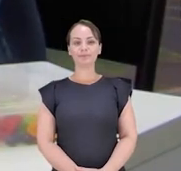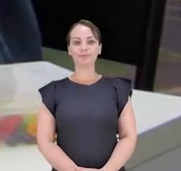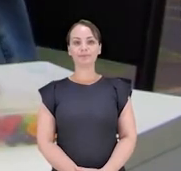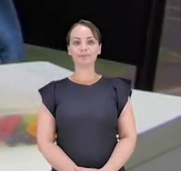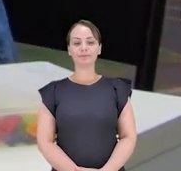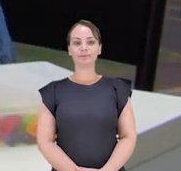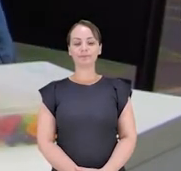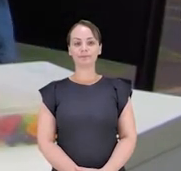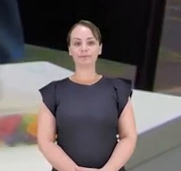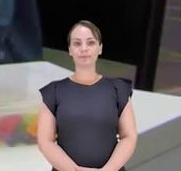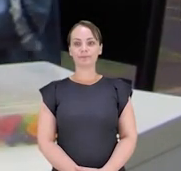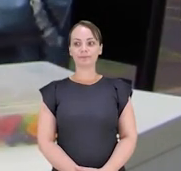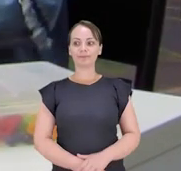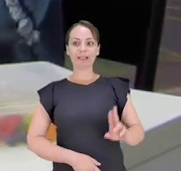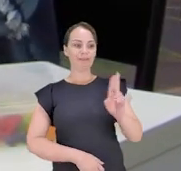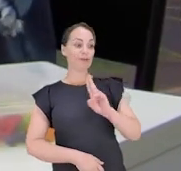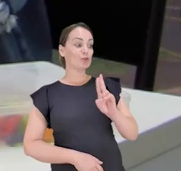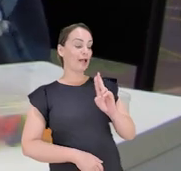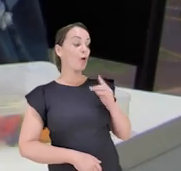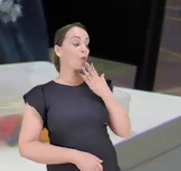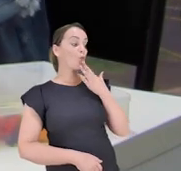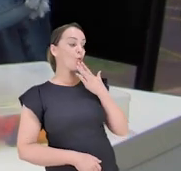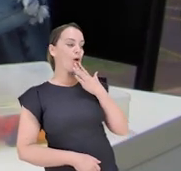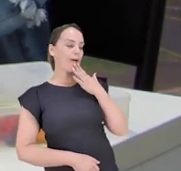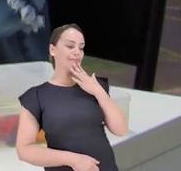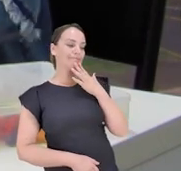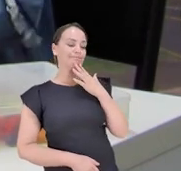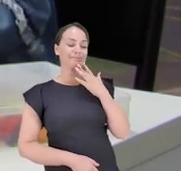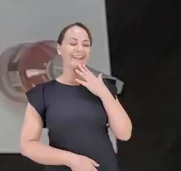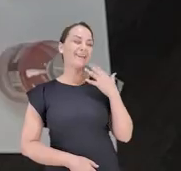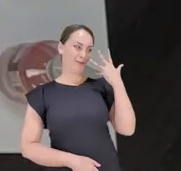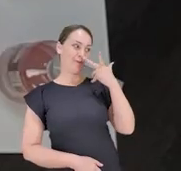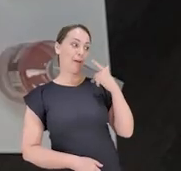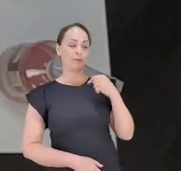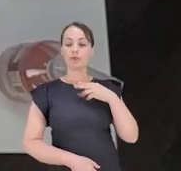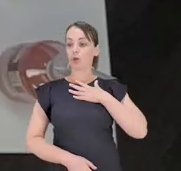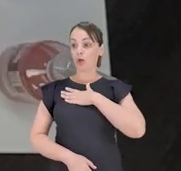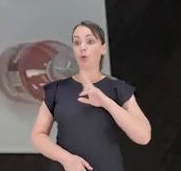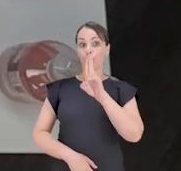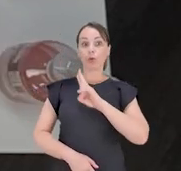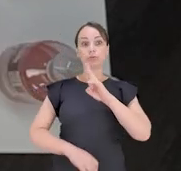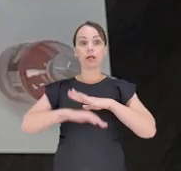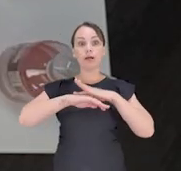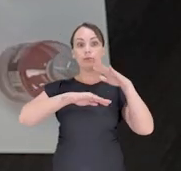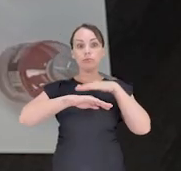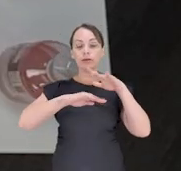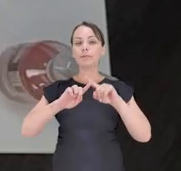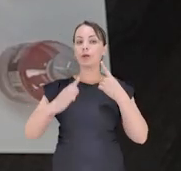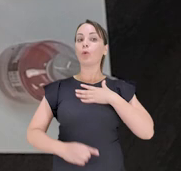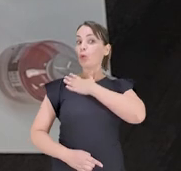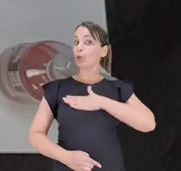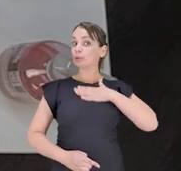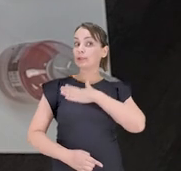Eu vou colocar esse daqui pra dar uma corzinha. Vai ficar bem bonito. Eu coloquei bastante glitter, mas eu gostei bastante do resultado da minha